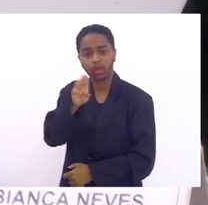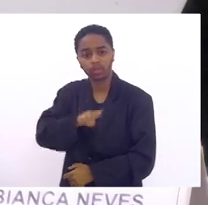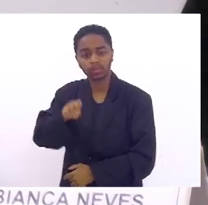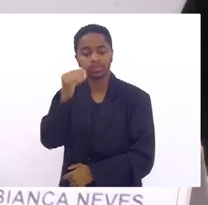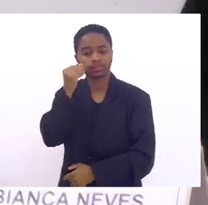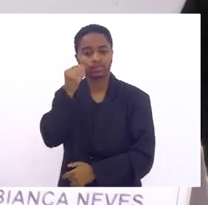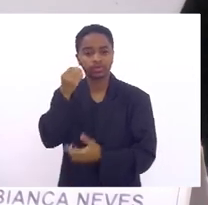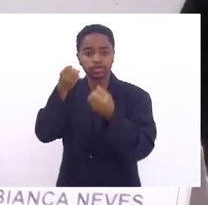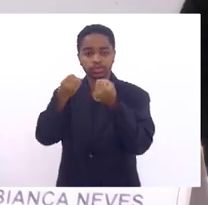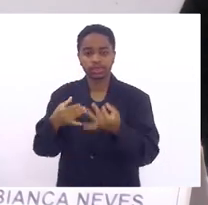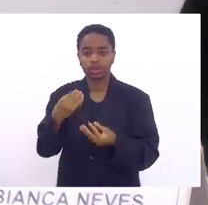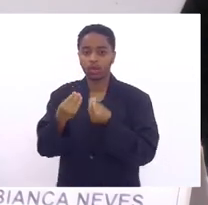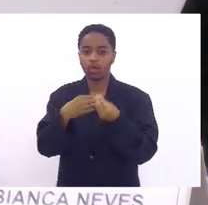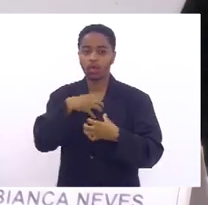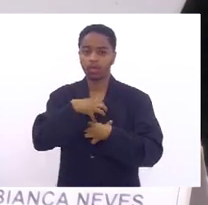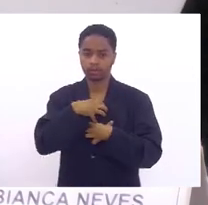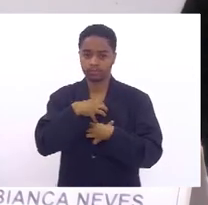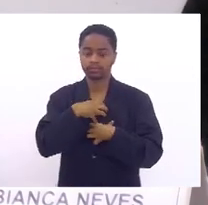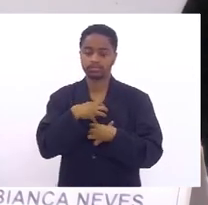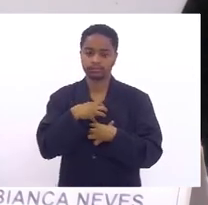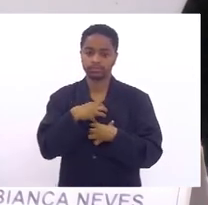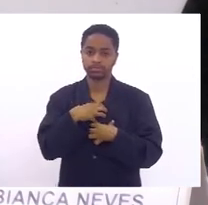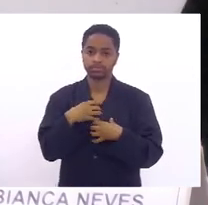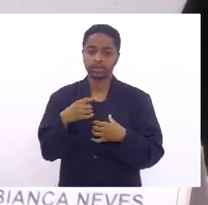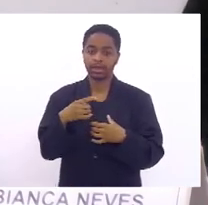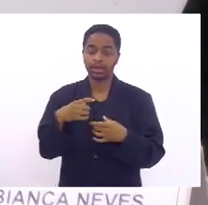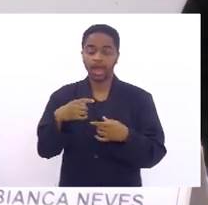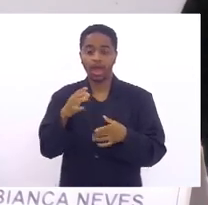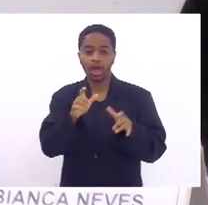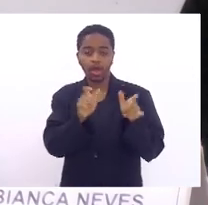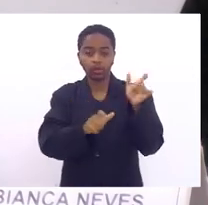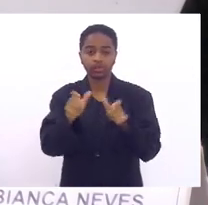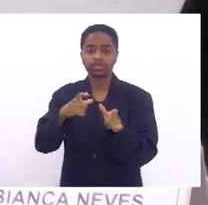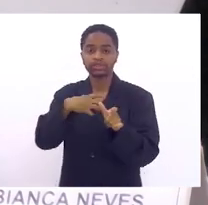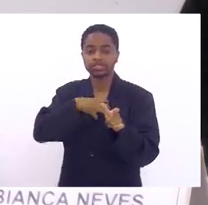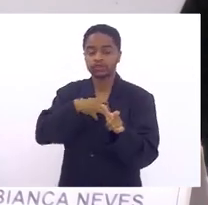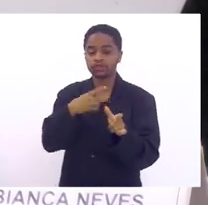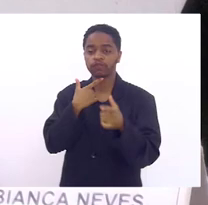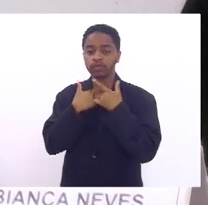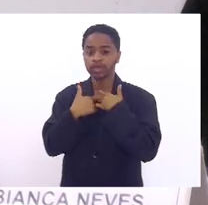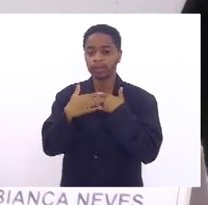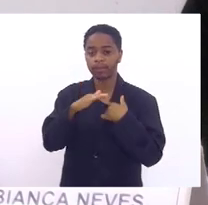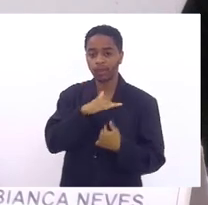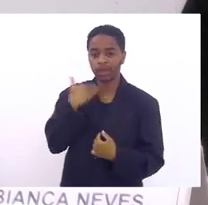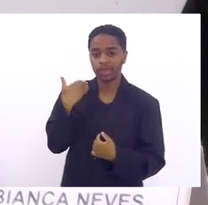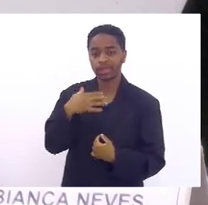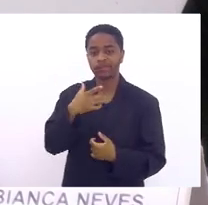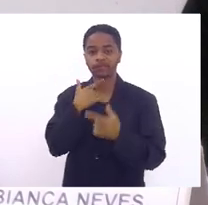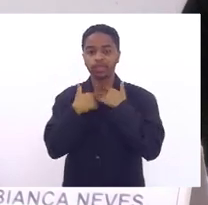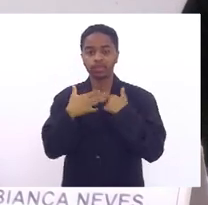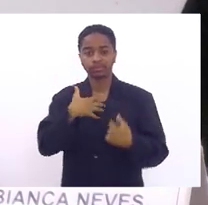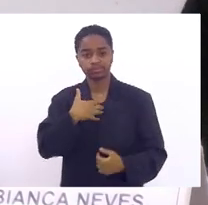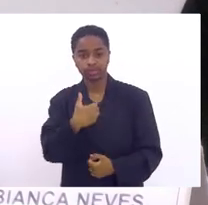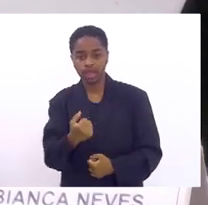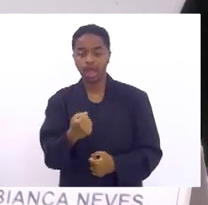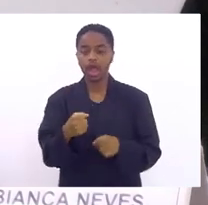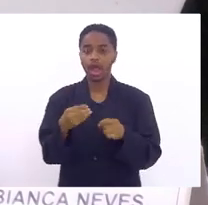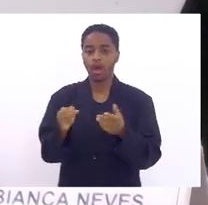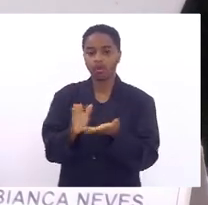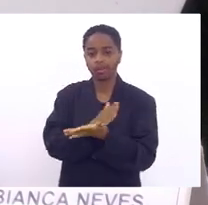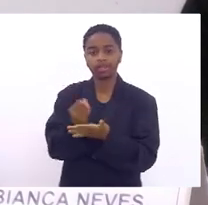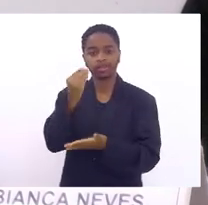dos seus maus estares né vontade de morrer tem ideia de suicídio algumas tentaram